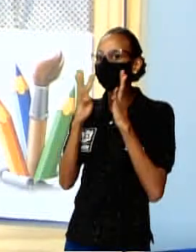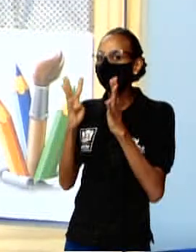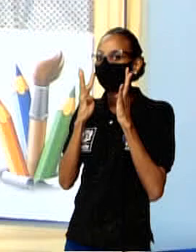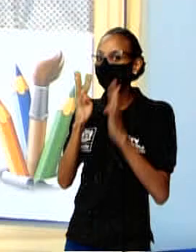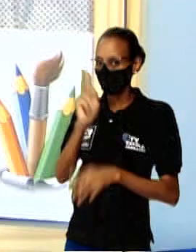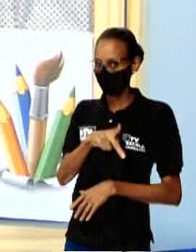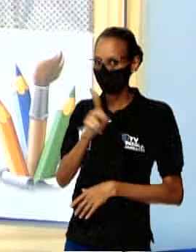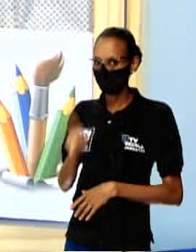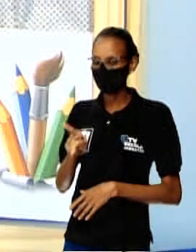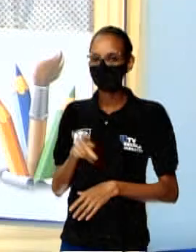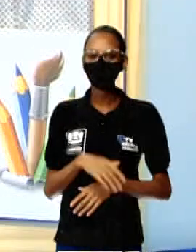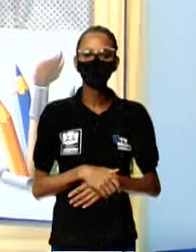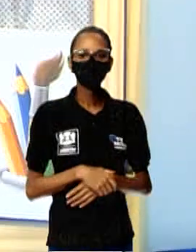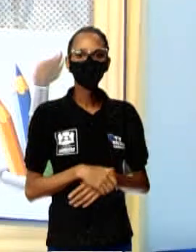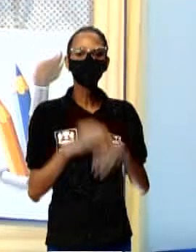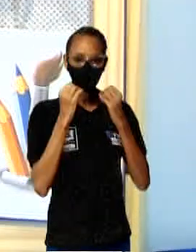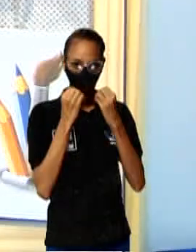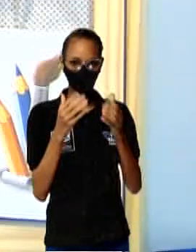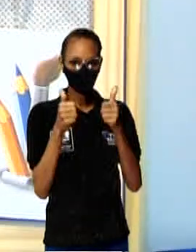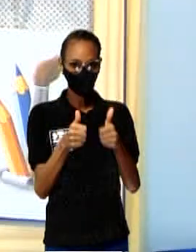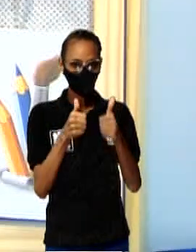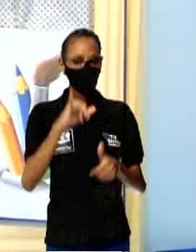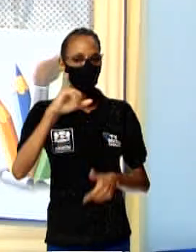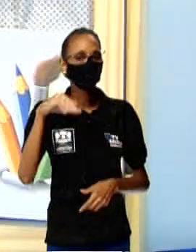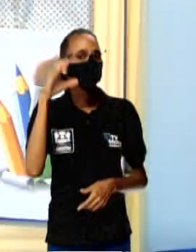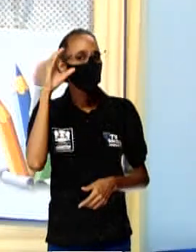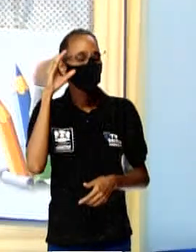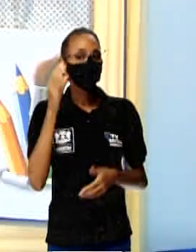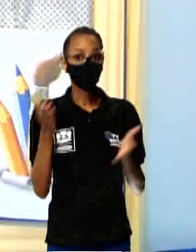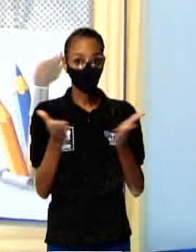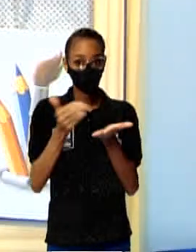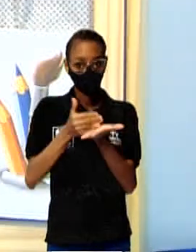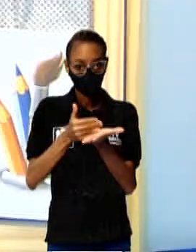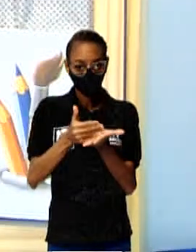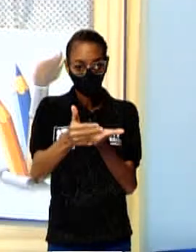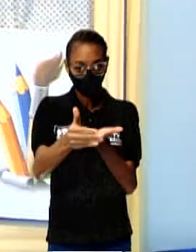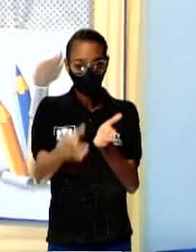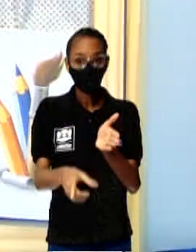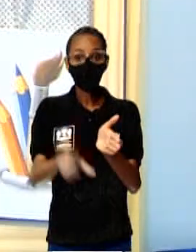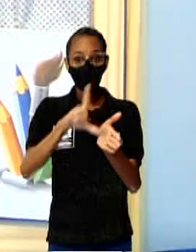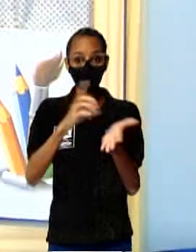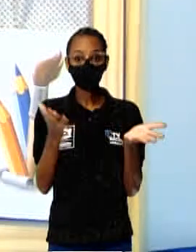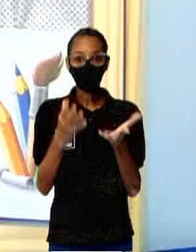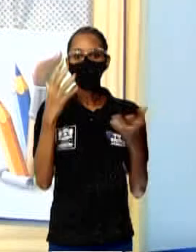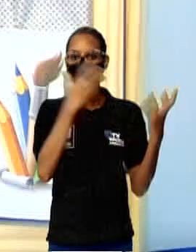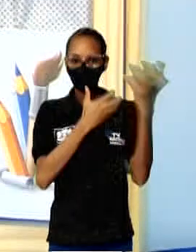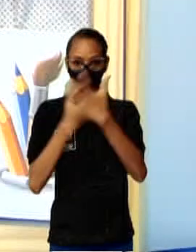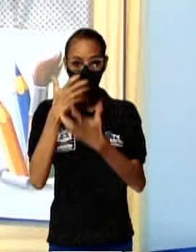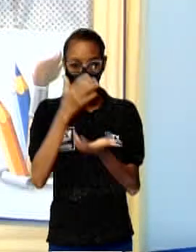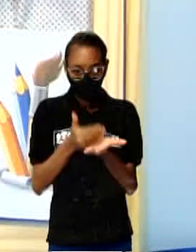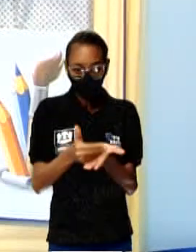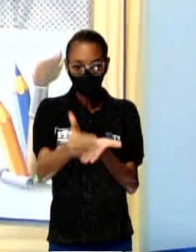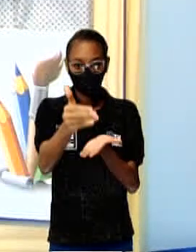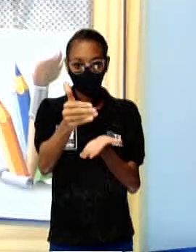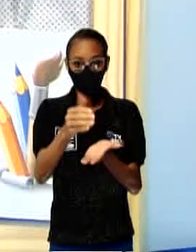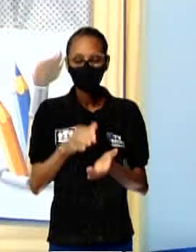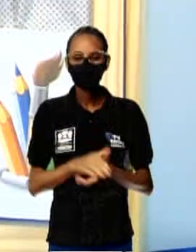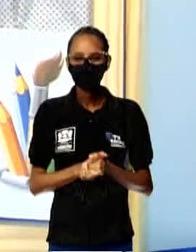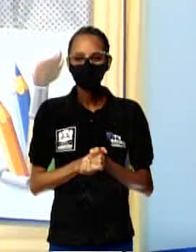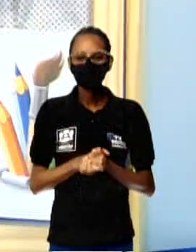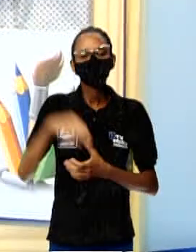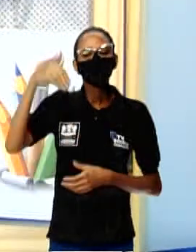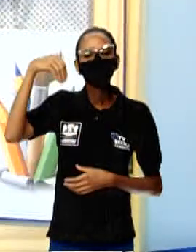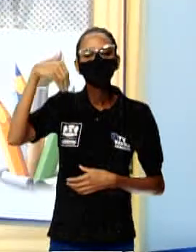atenção professora mãe também Juca Então antes de começar eu vou cantar para aula iniciar